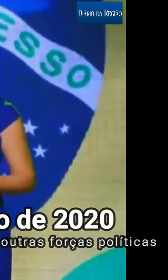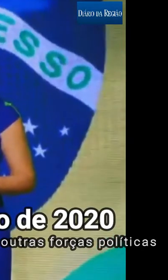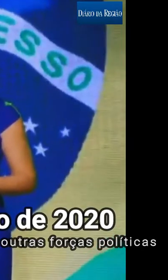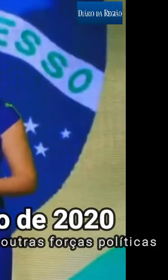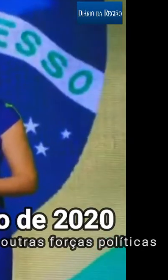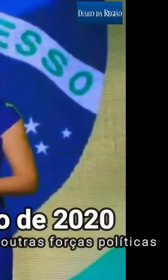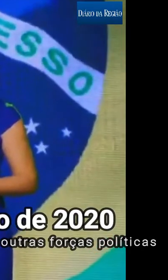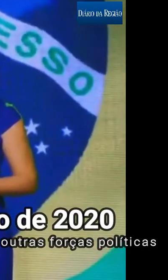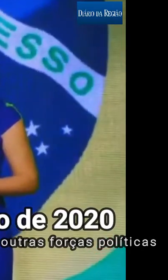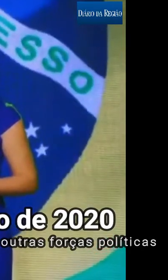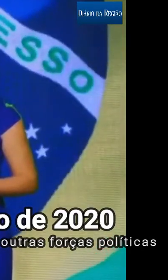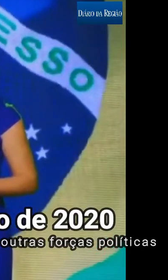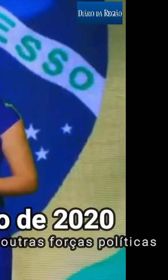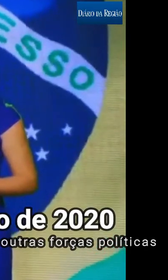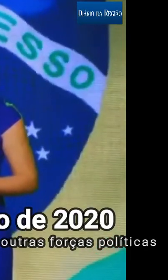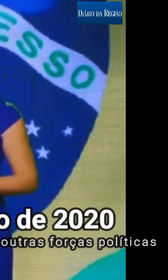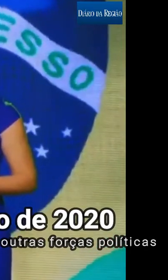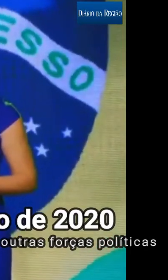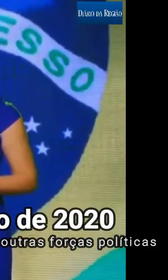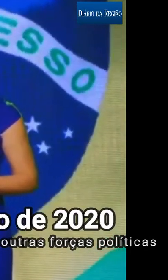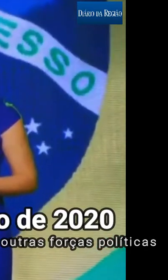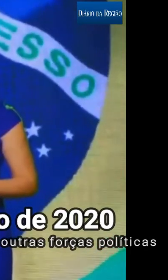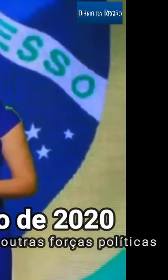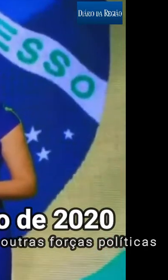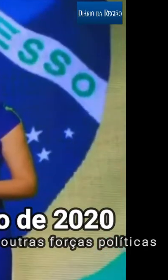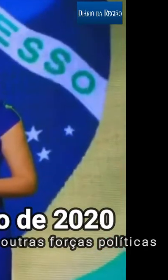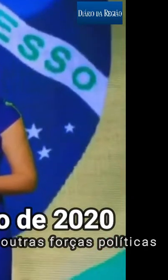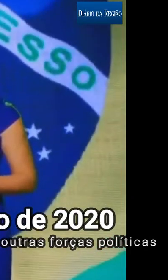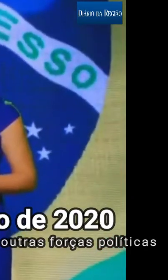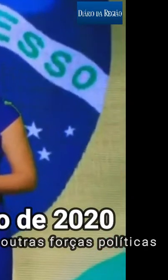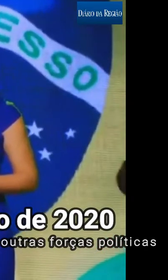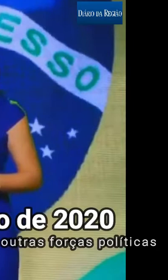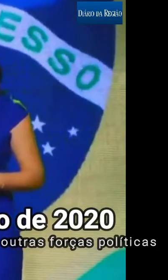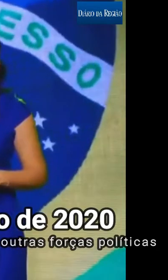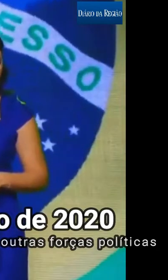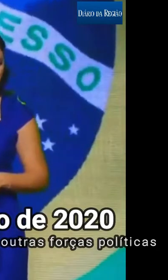vida. Está aqui de coração.